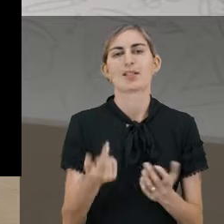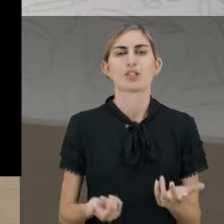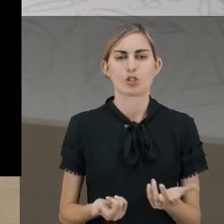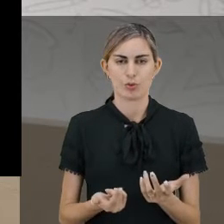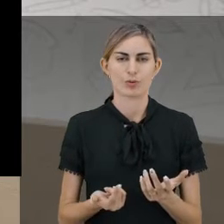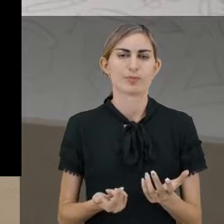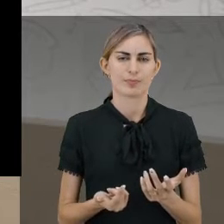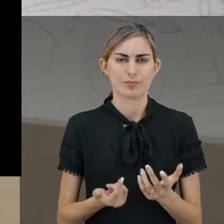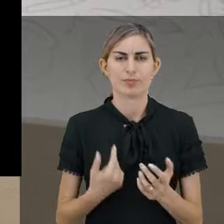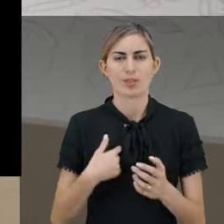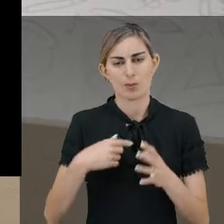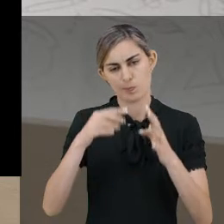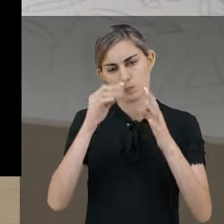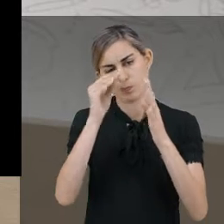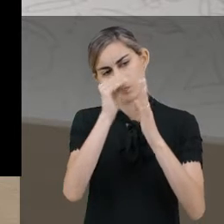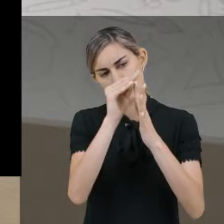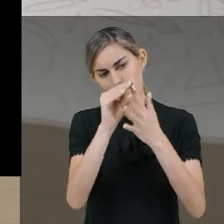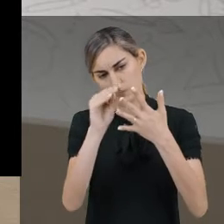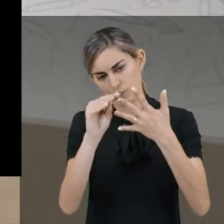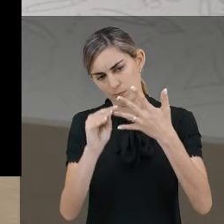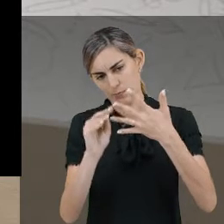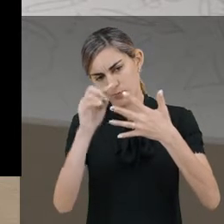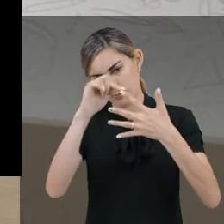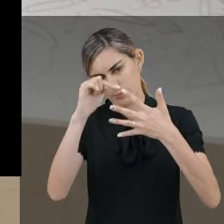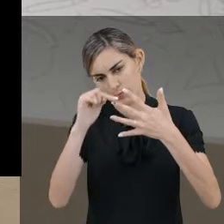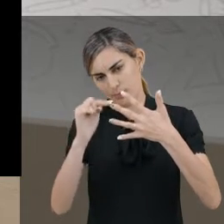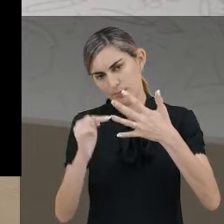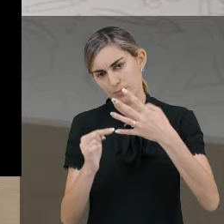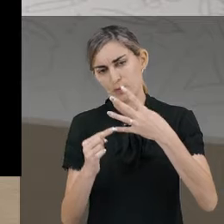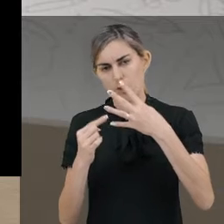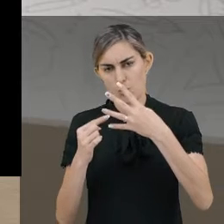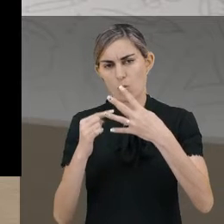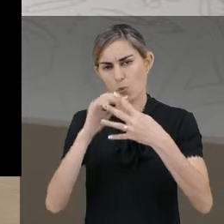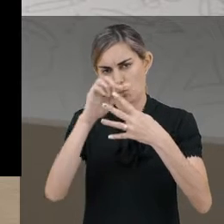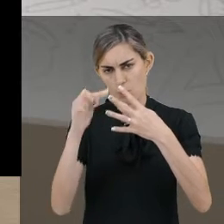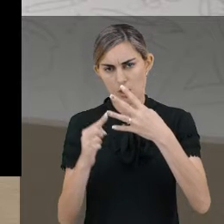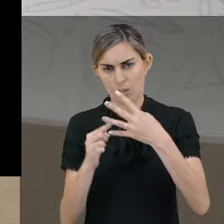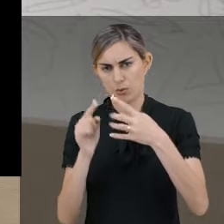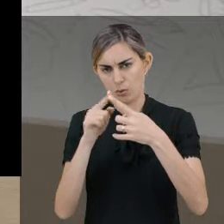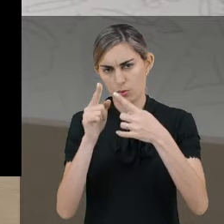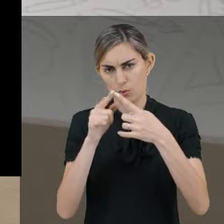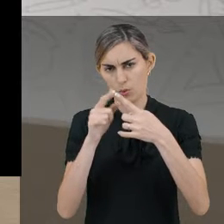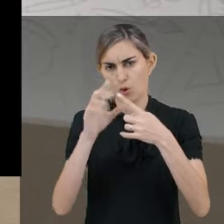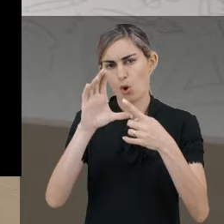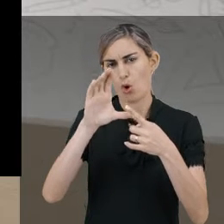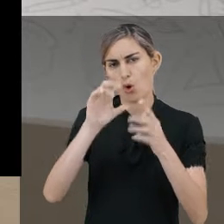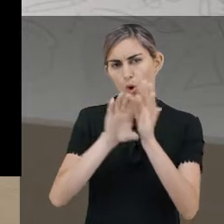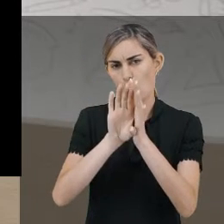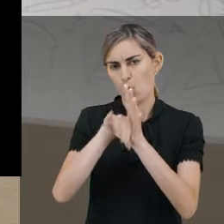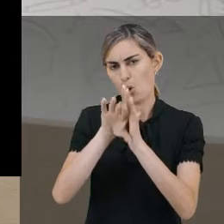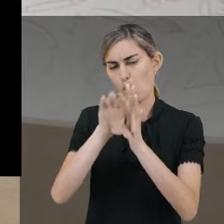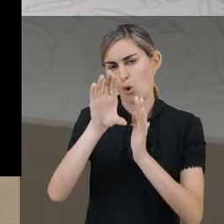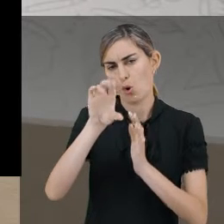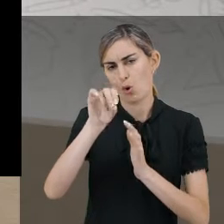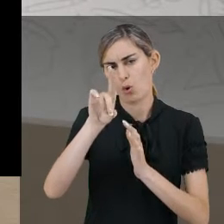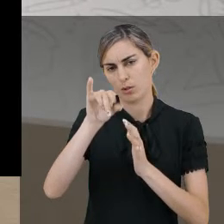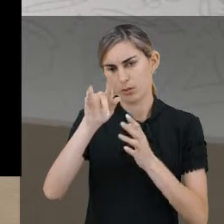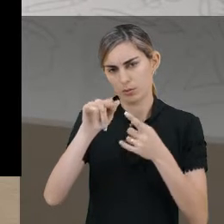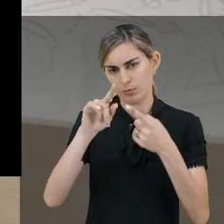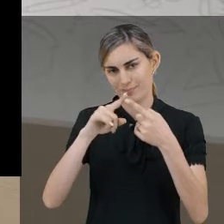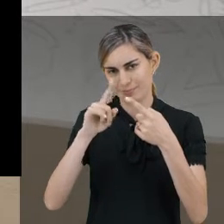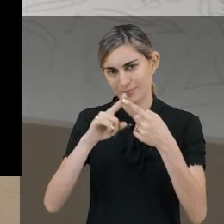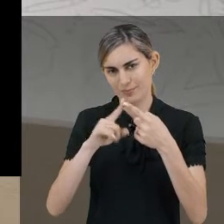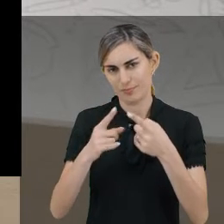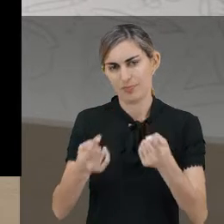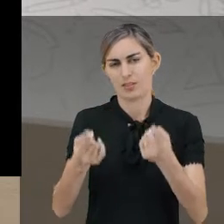do tipo varchar. Estou estabelecendo como chave primária a coluna chamada código. Em